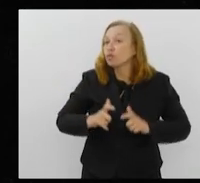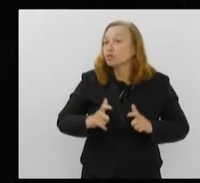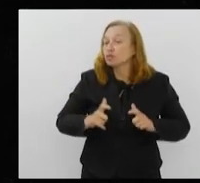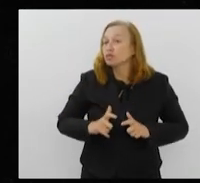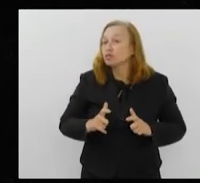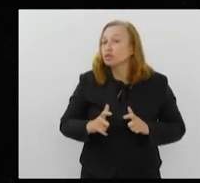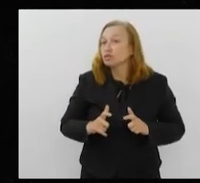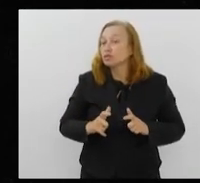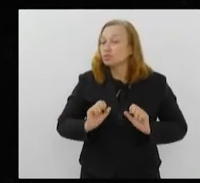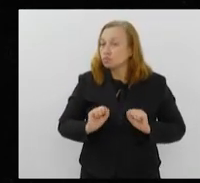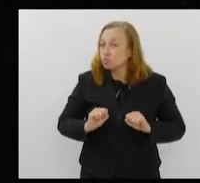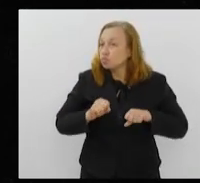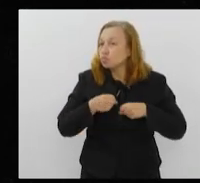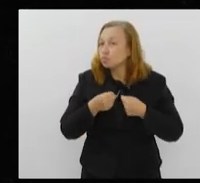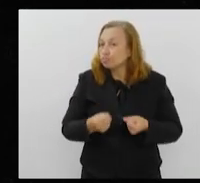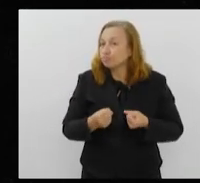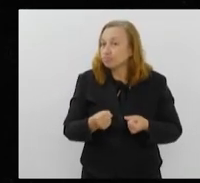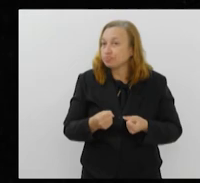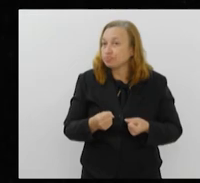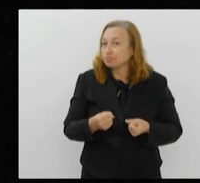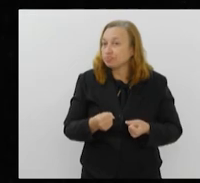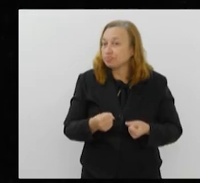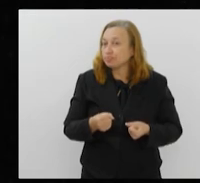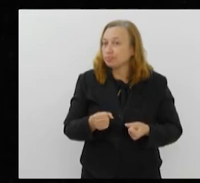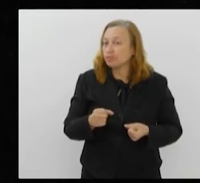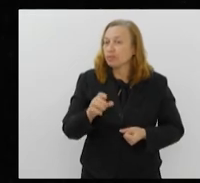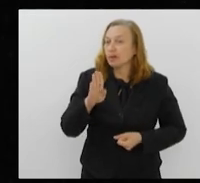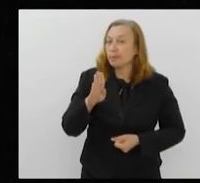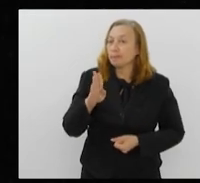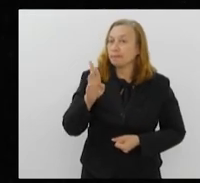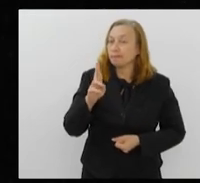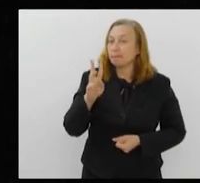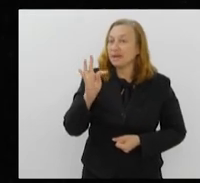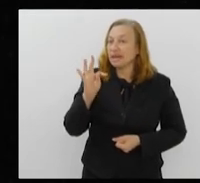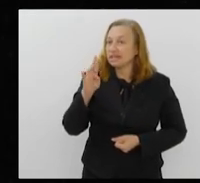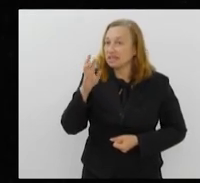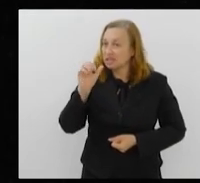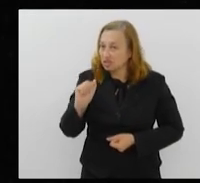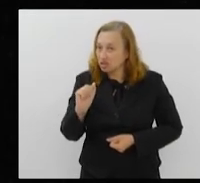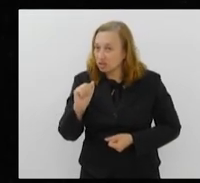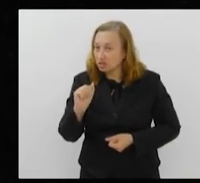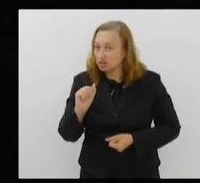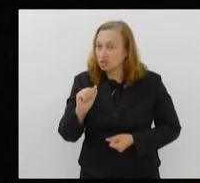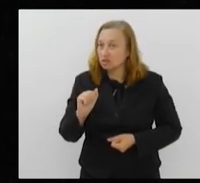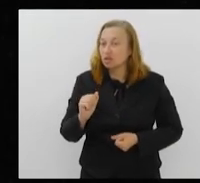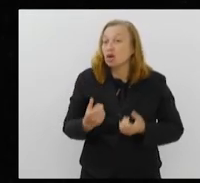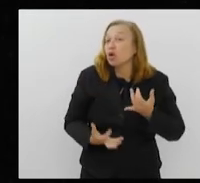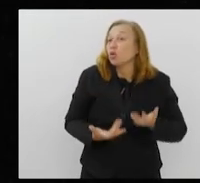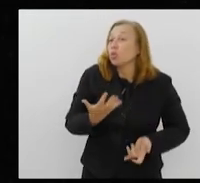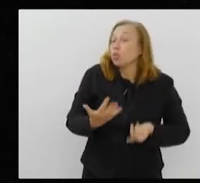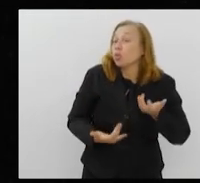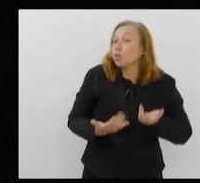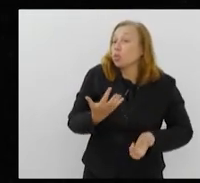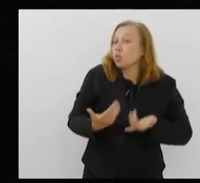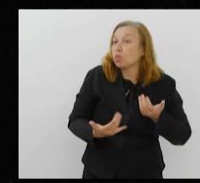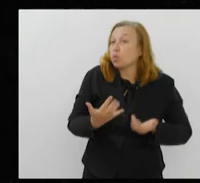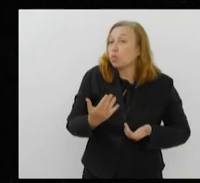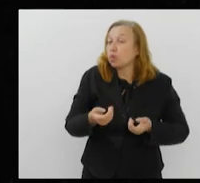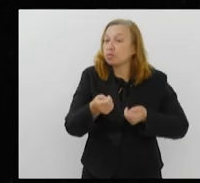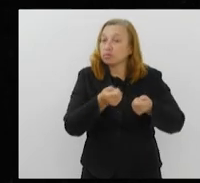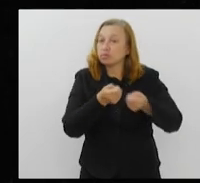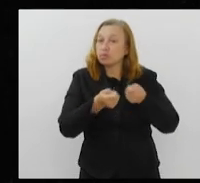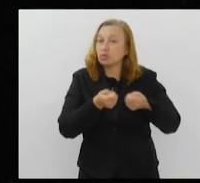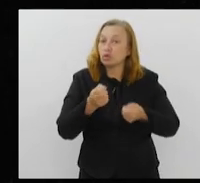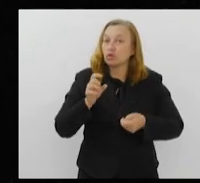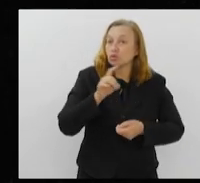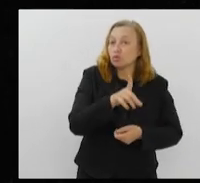muita dedicação de brigadistas voluntários, focos de incêndios têm sido controlados nos